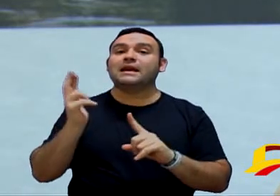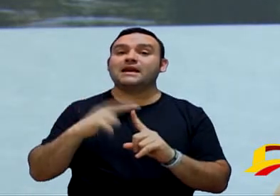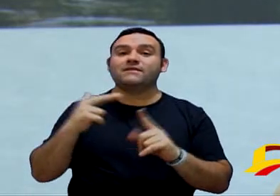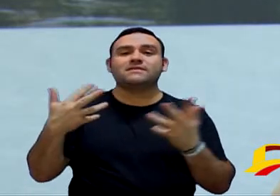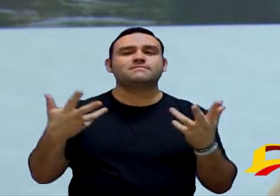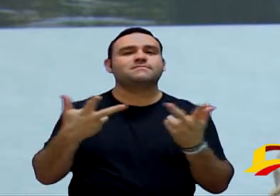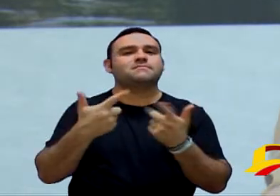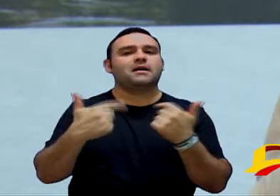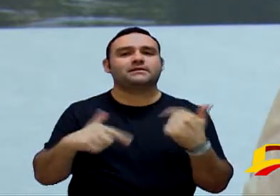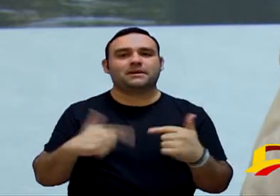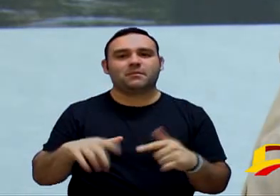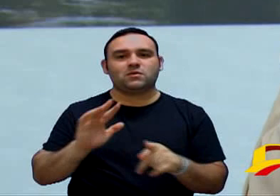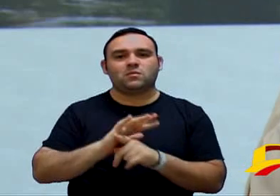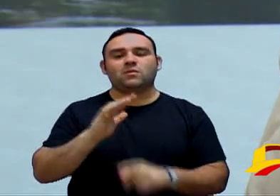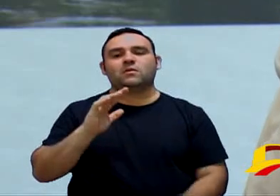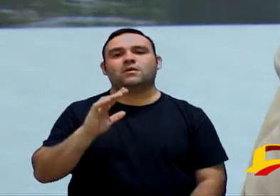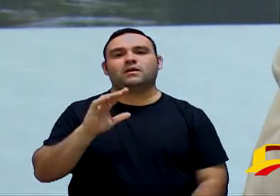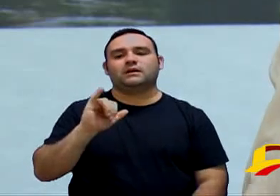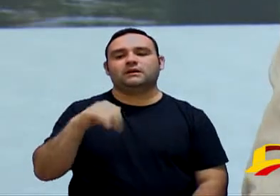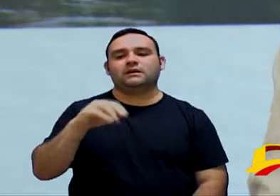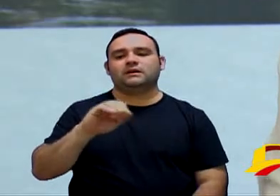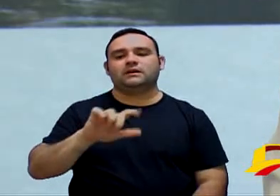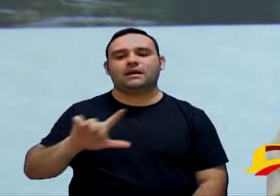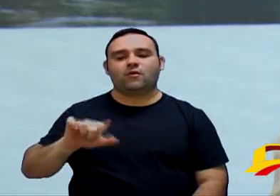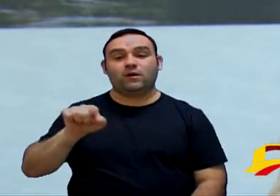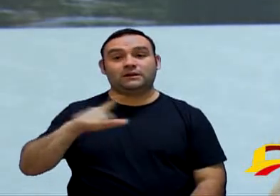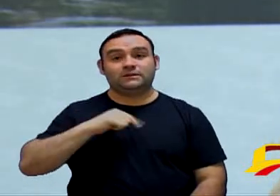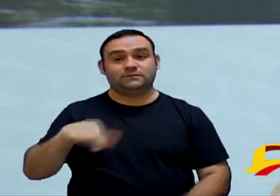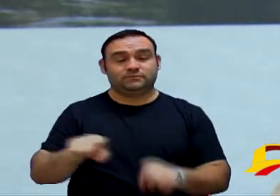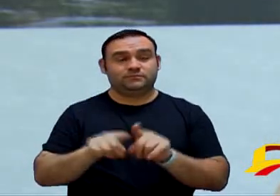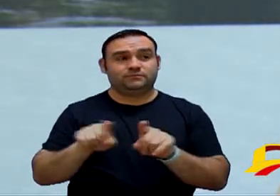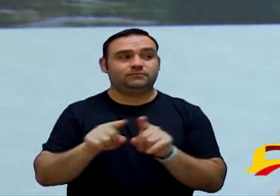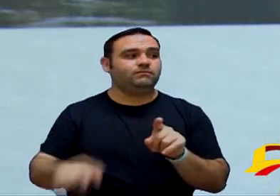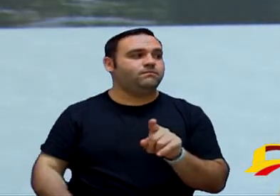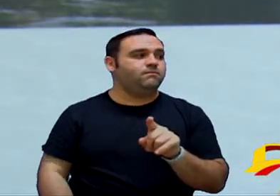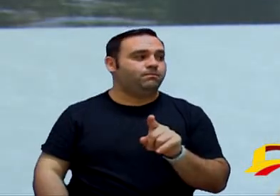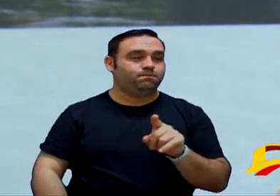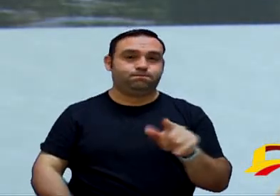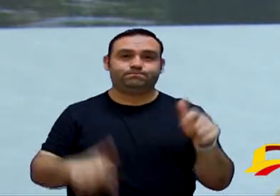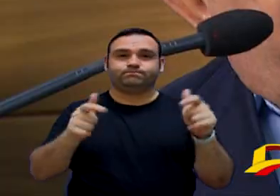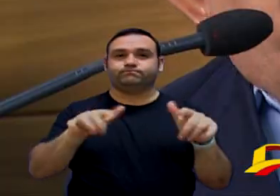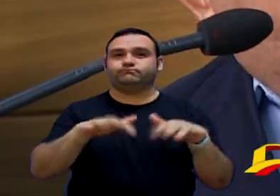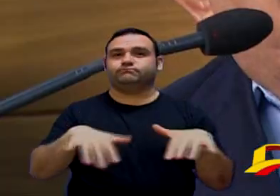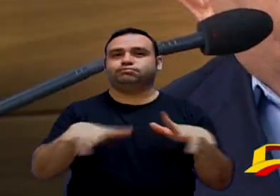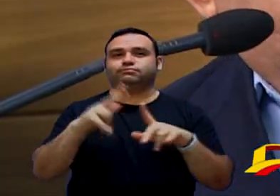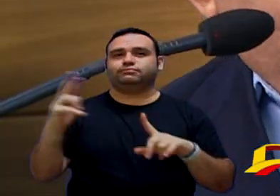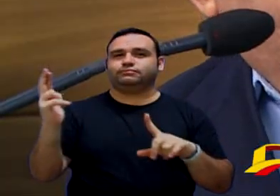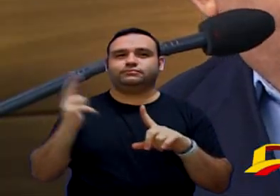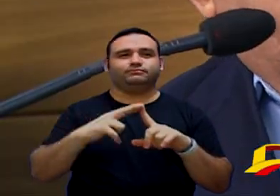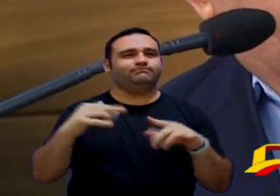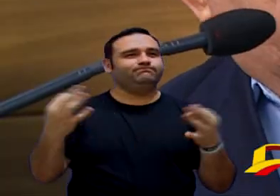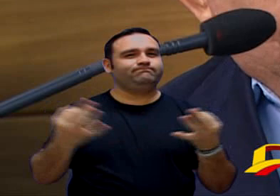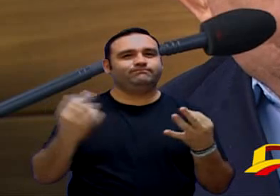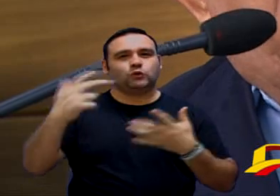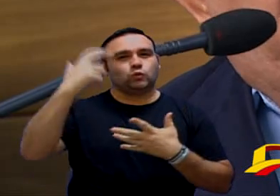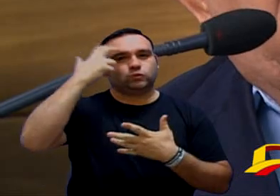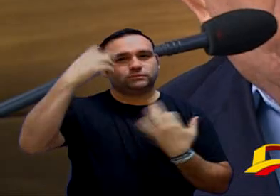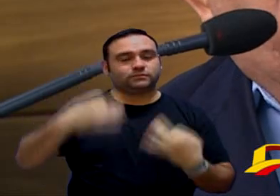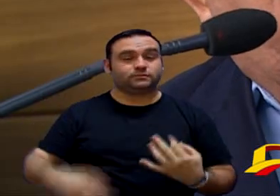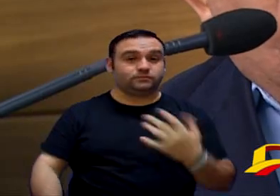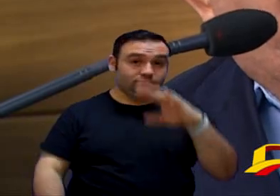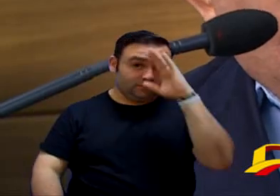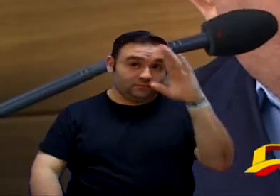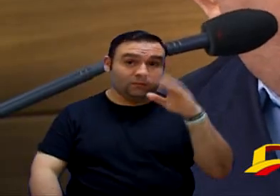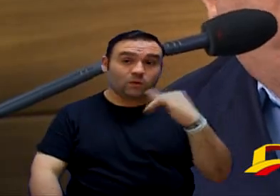excelente trabalho do encalque deixou ali um espaço de referência dura mesmo principalmente